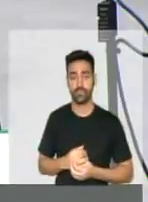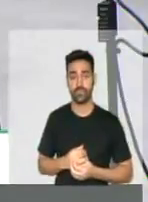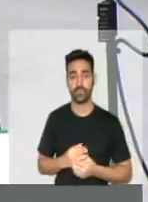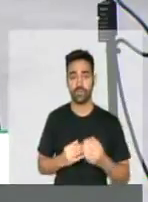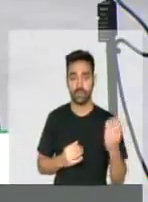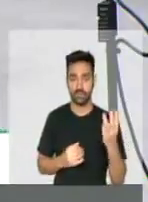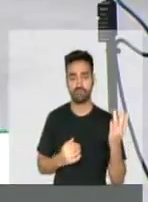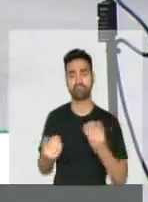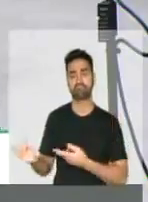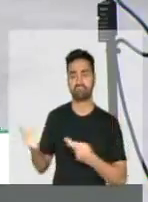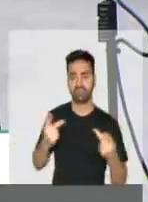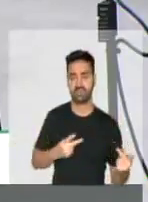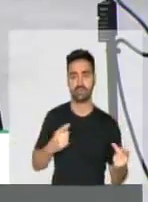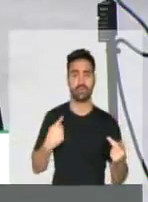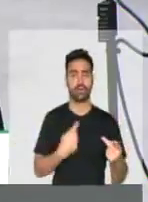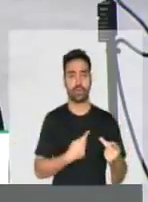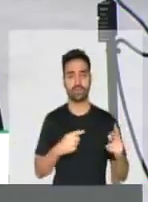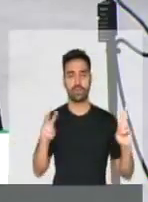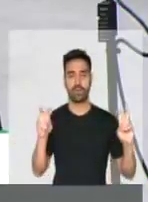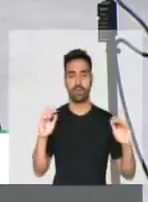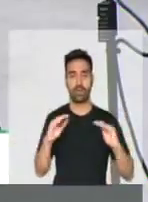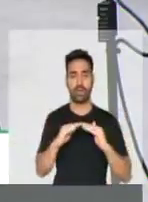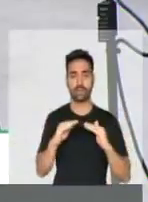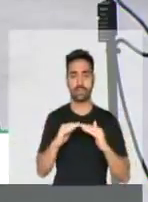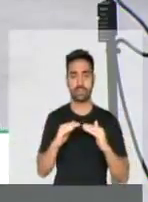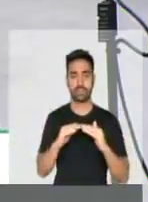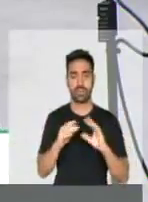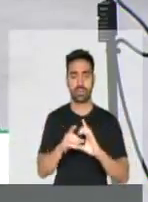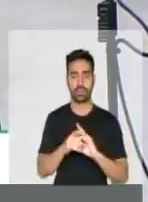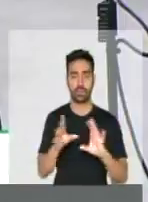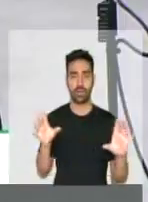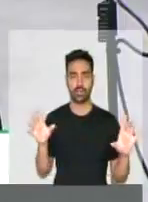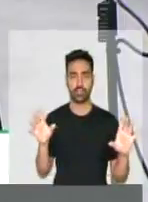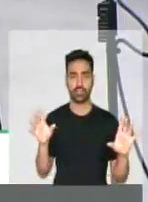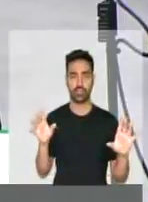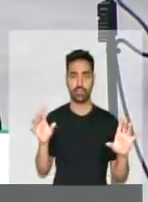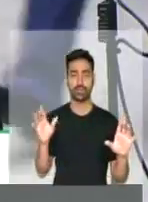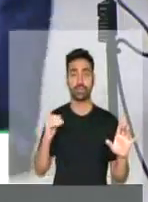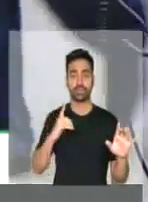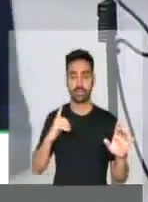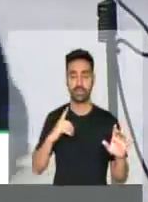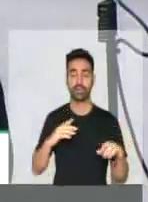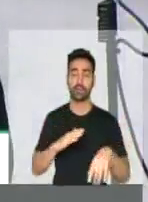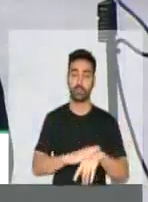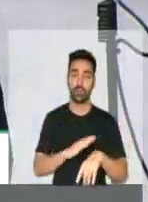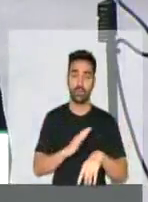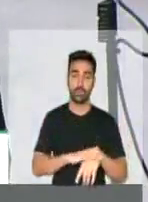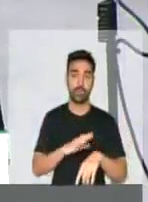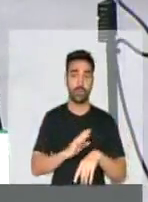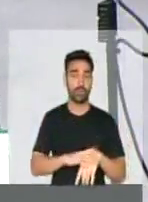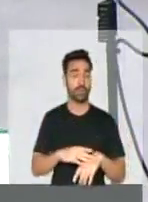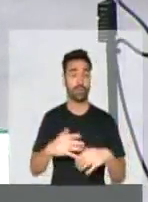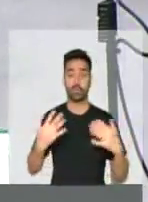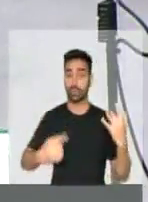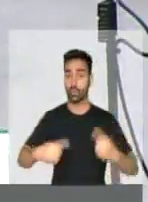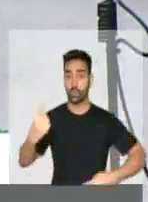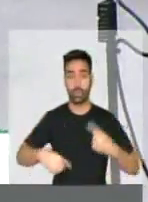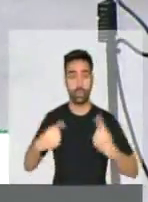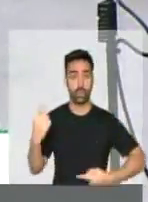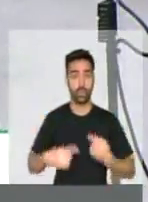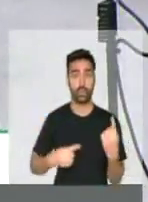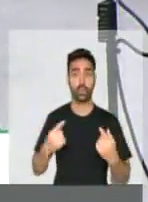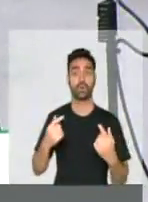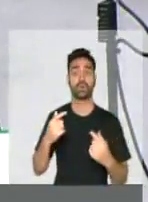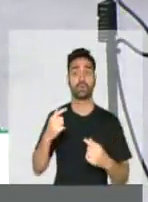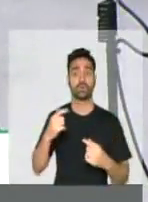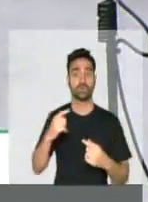visitando a nossa casa democrática, que vive um maior momento de debate e de solução